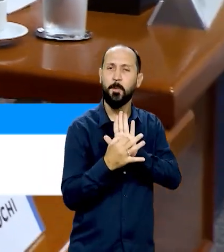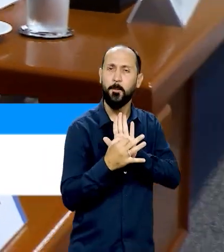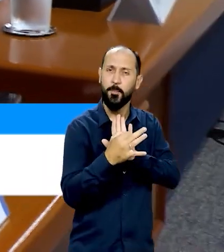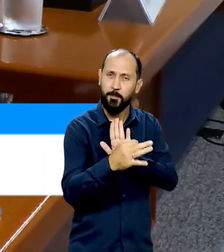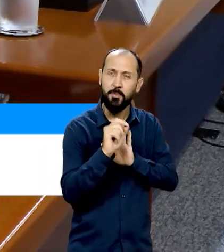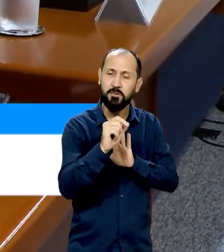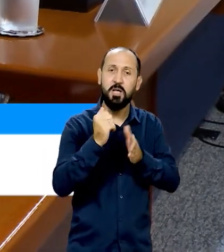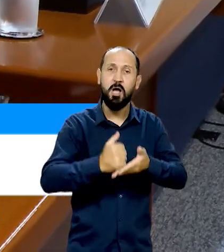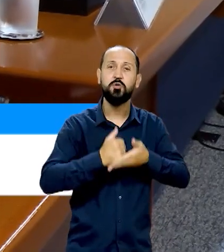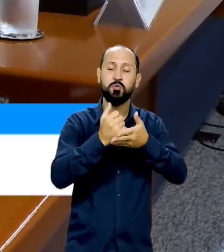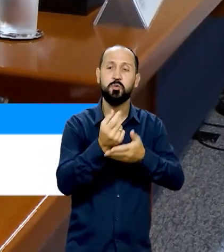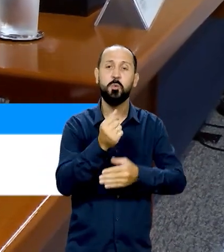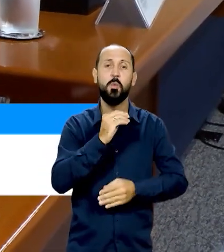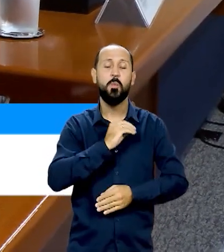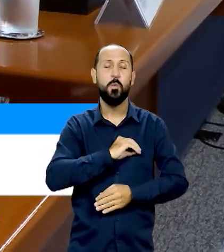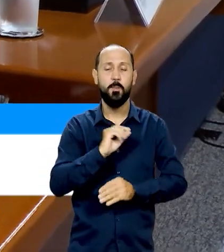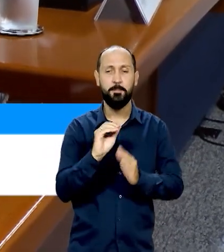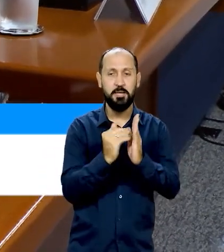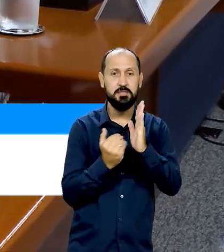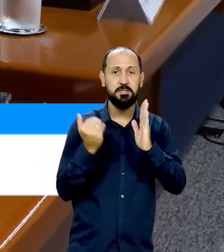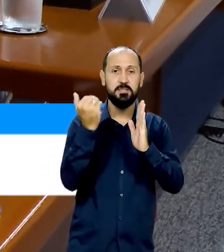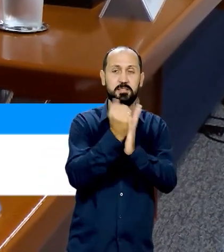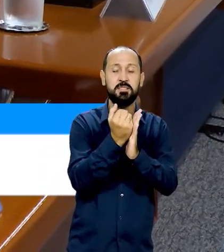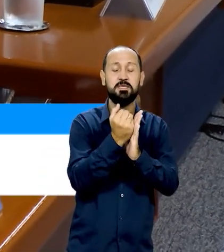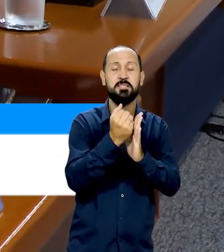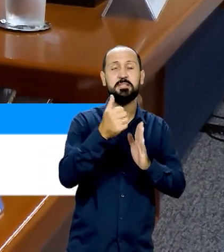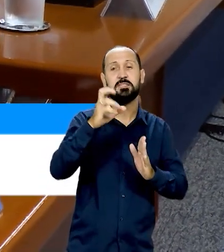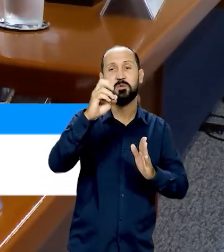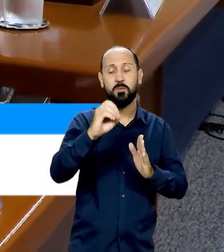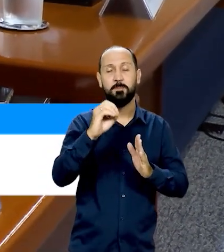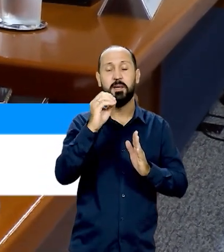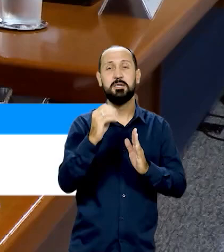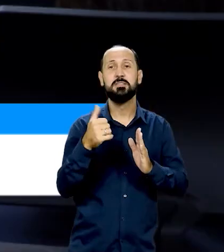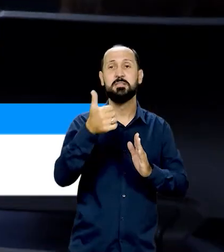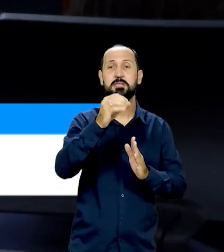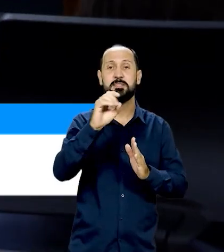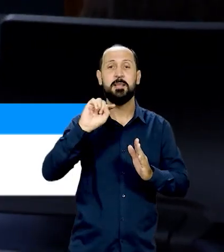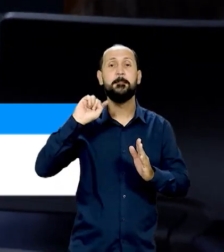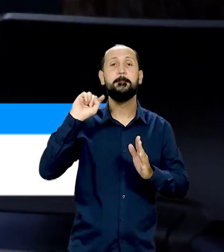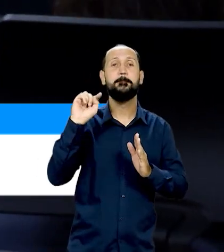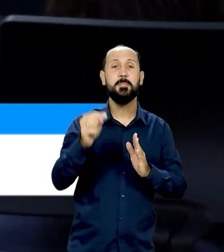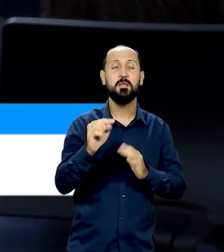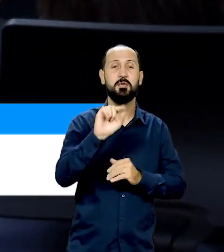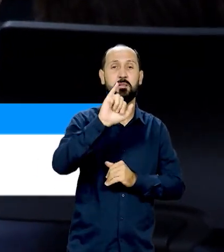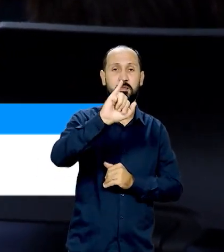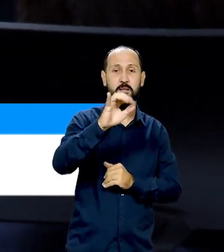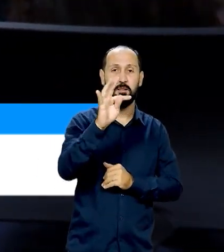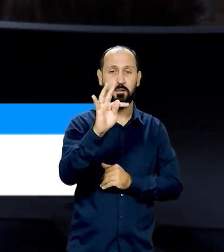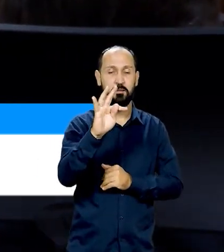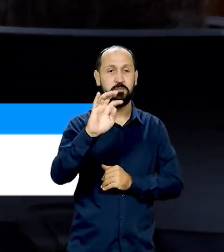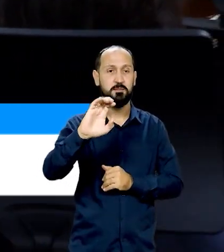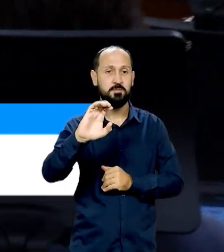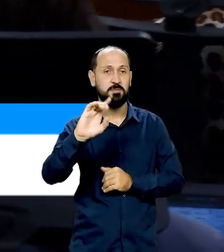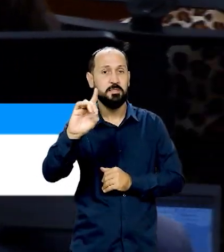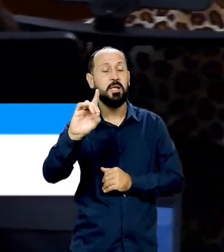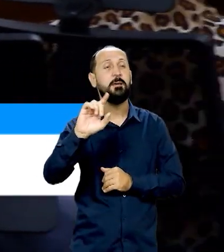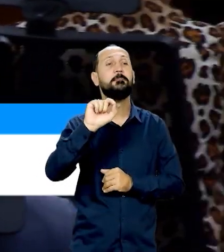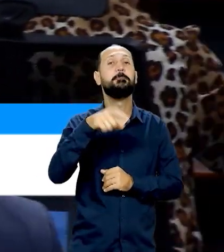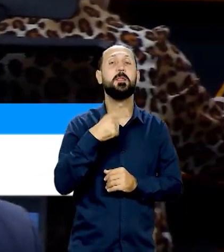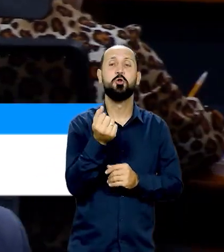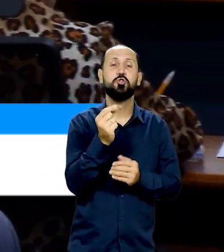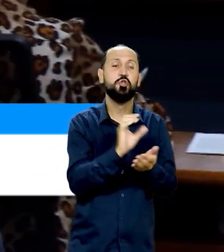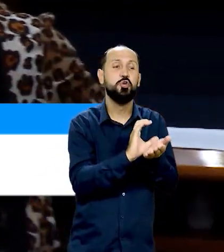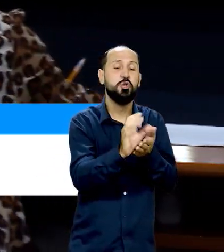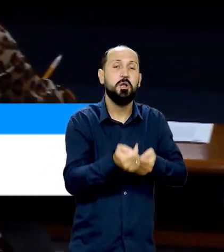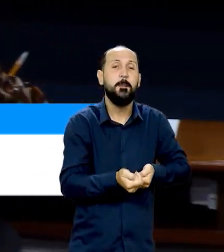A proposta aumenta o valor de 50 para 100 mil reais na isenção do ITCD,